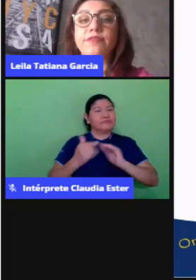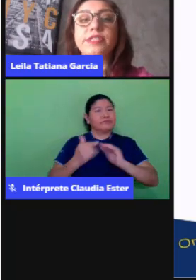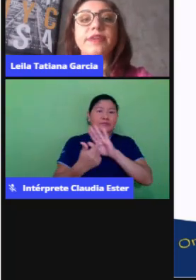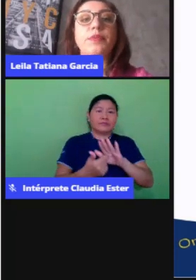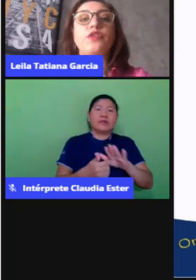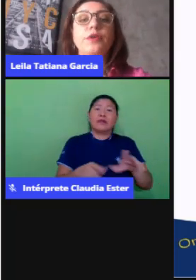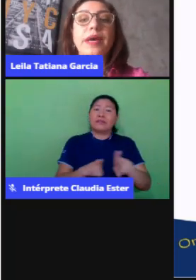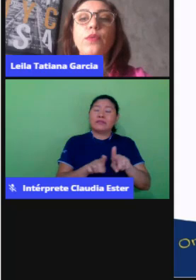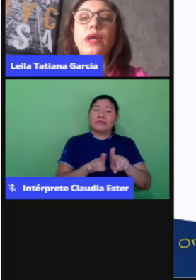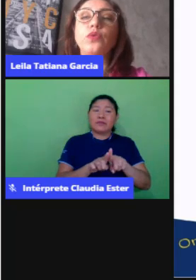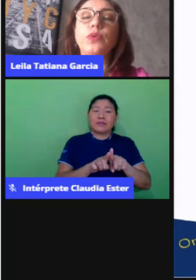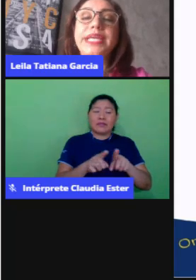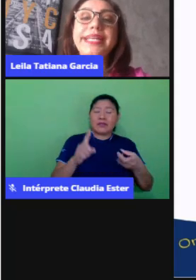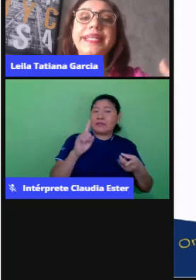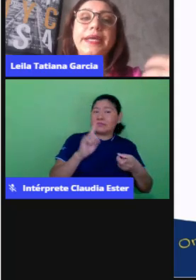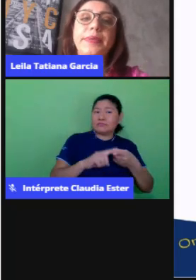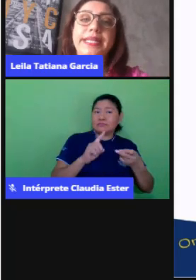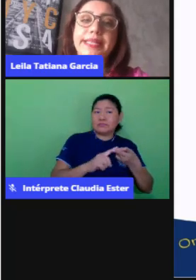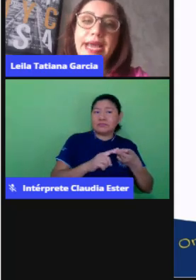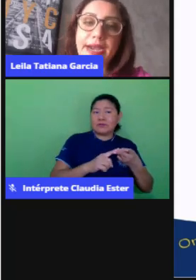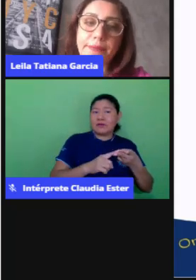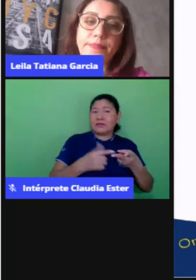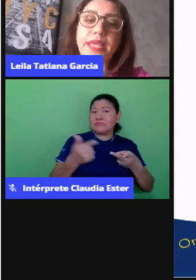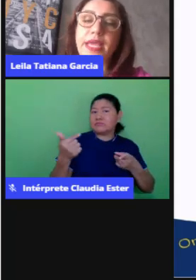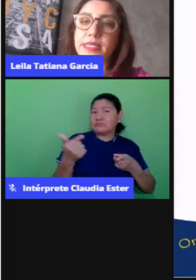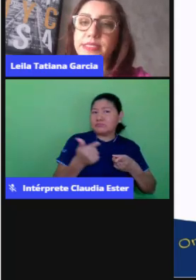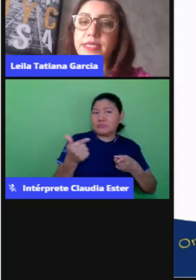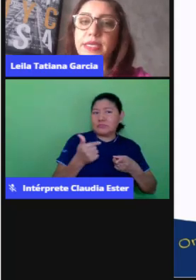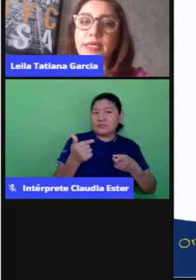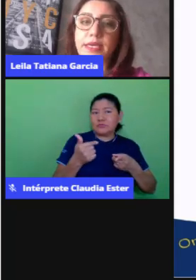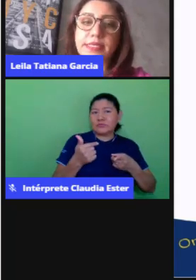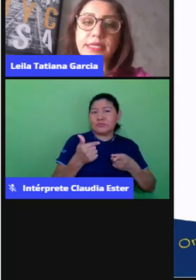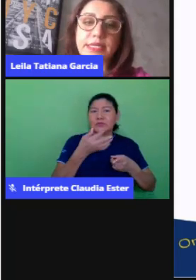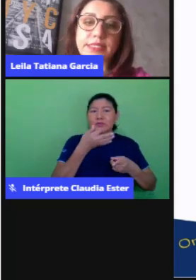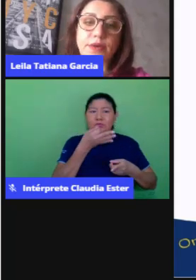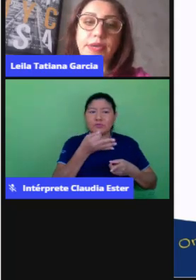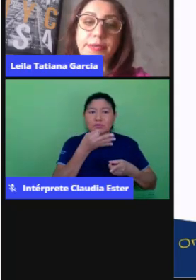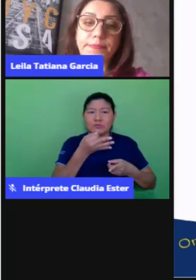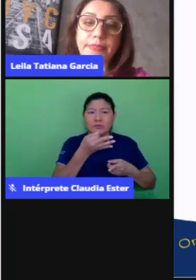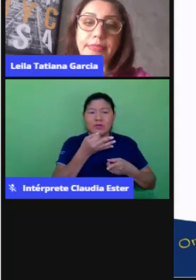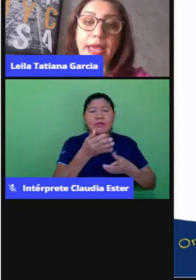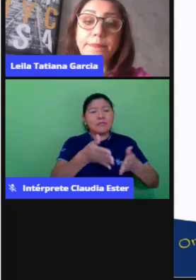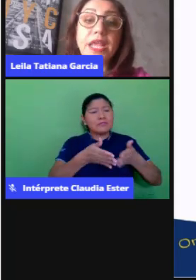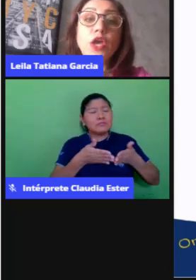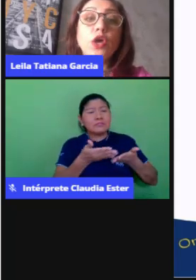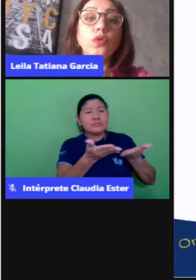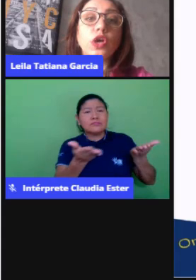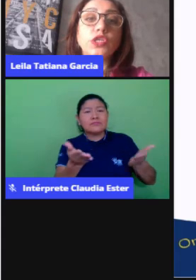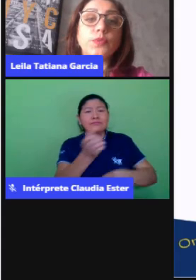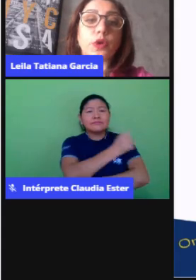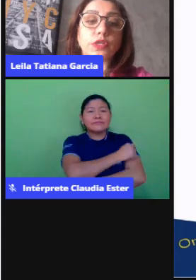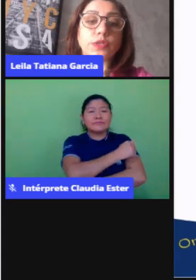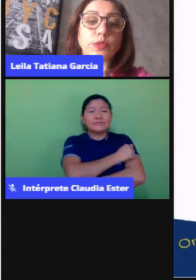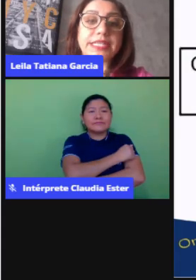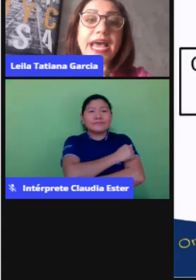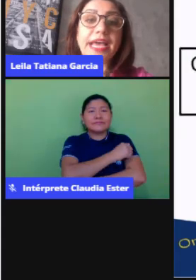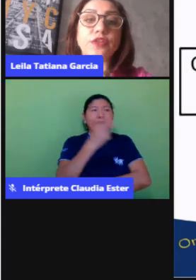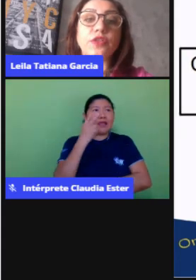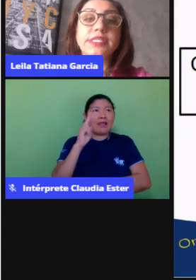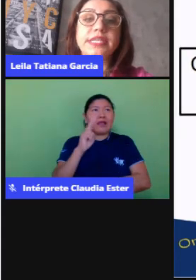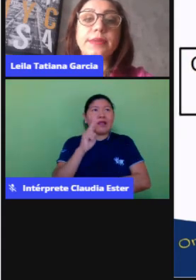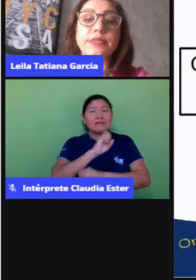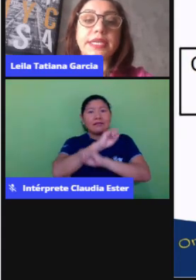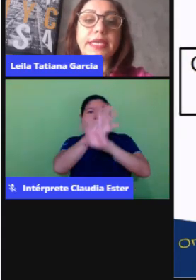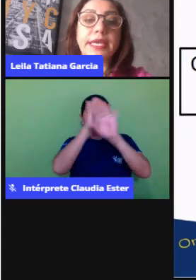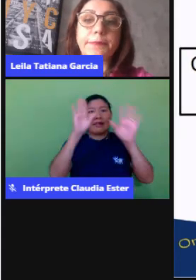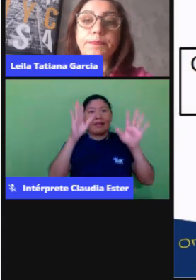outra maneira. Você vai pedir para o aluno interpretar essa questão aí, tá? No nosso próximo